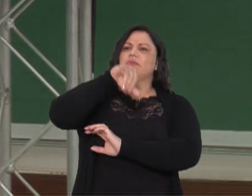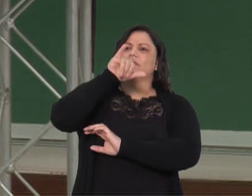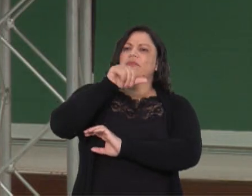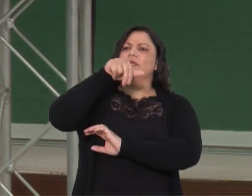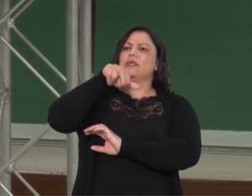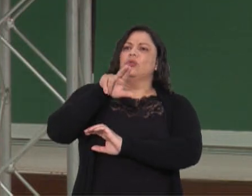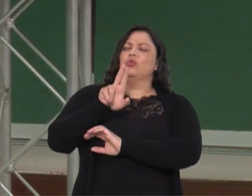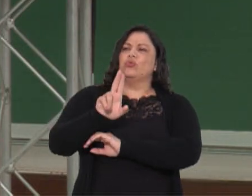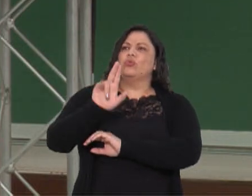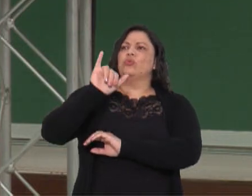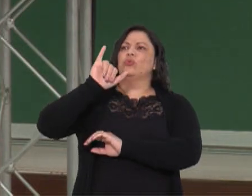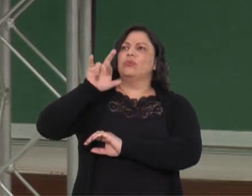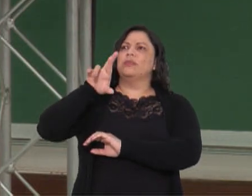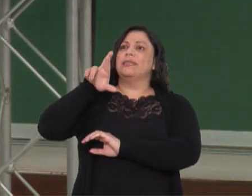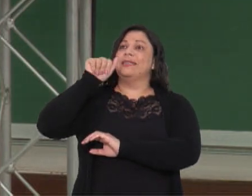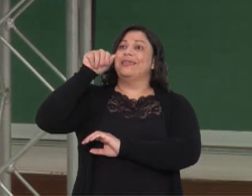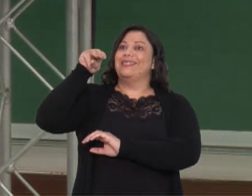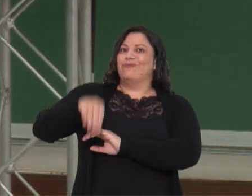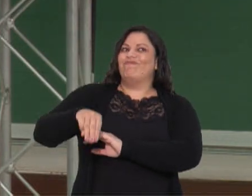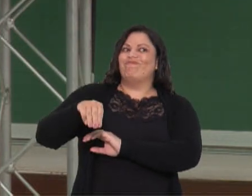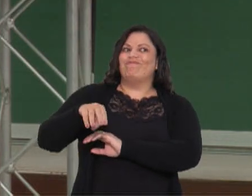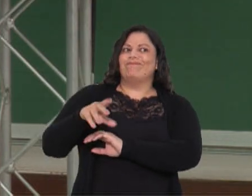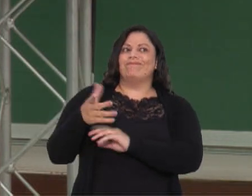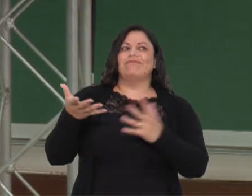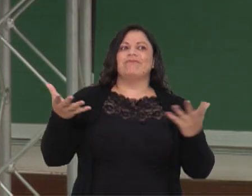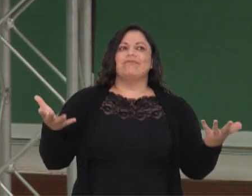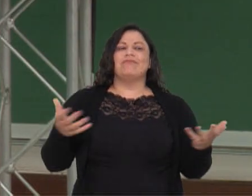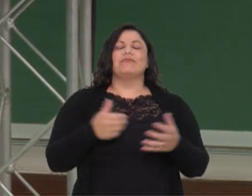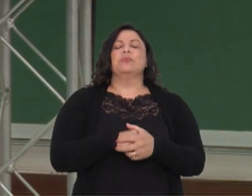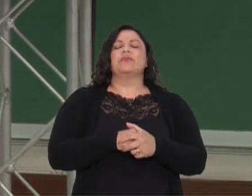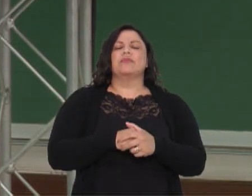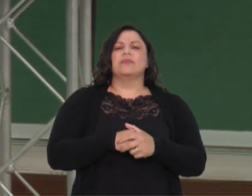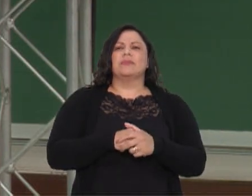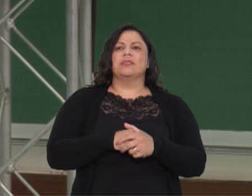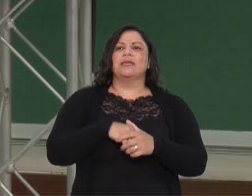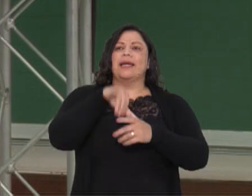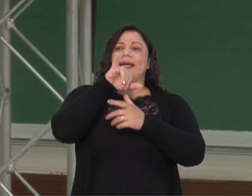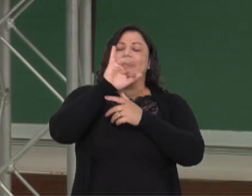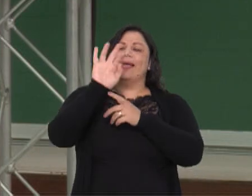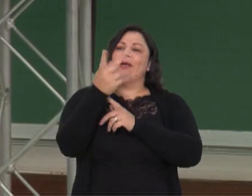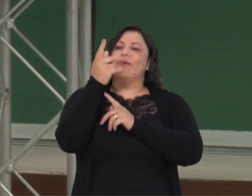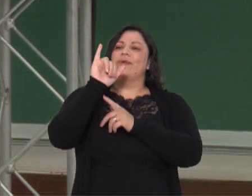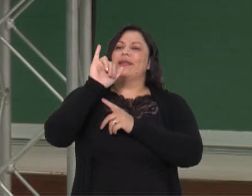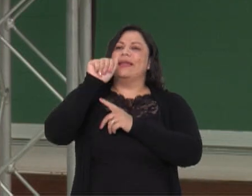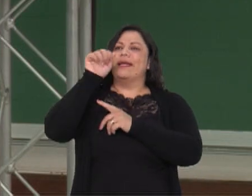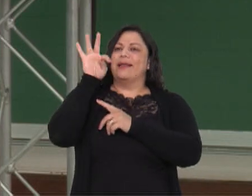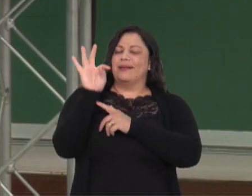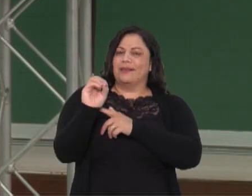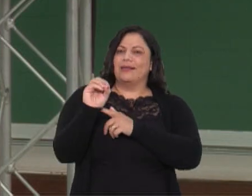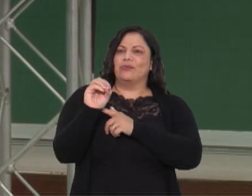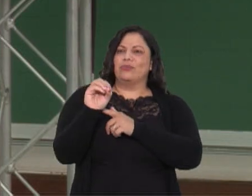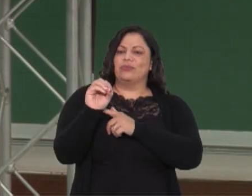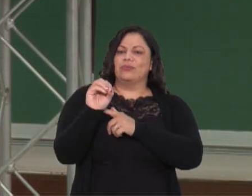Diminuíram. É o caso aqui do hiato. O hiato é quando a vogal ela fica sozinha na sílaba. Olha lá.